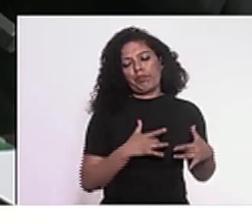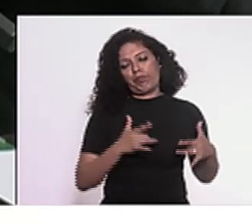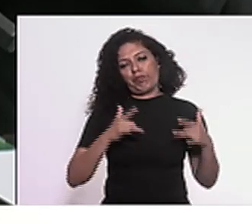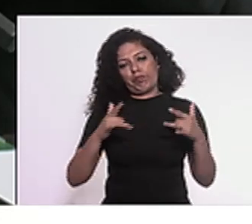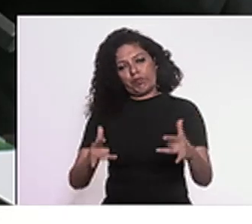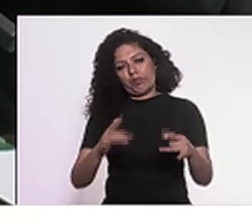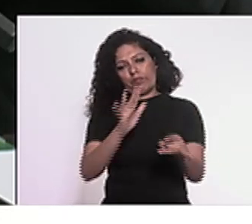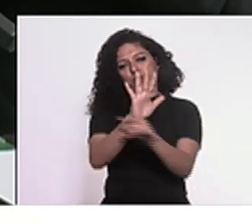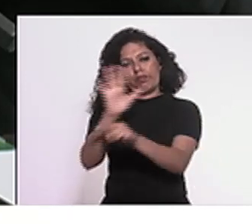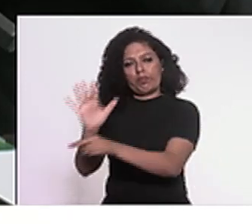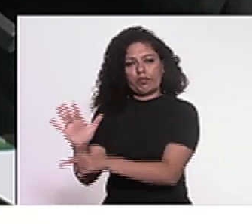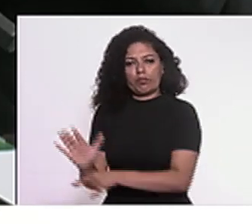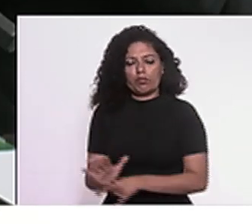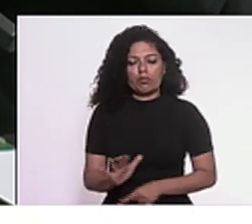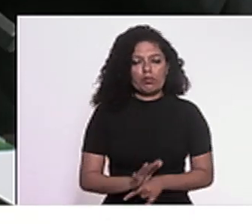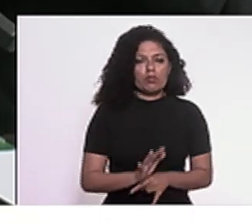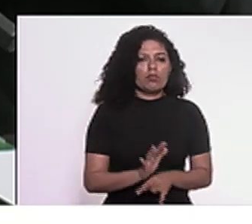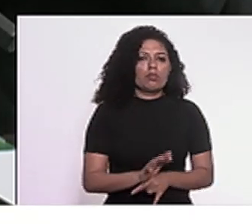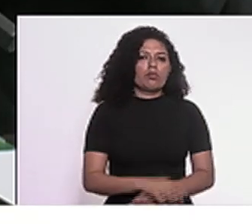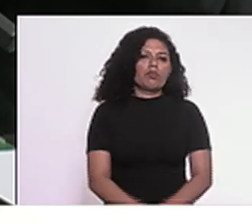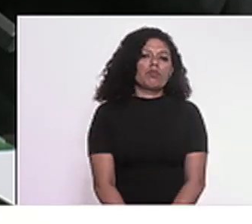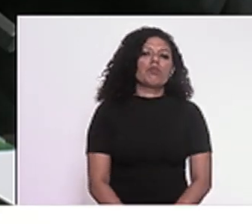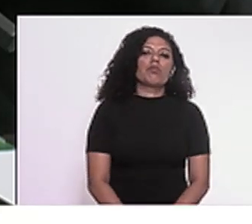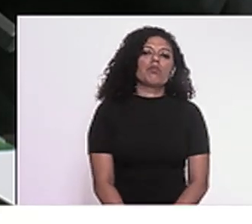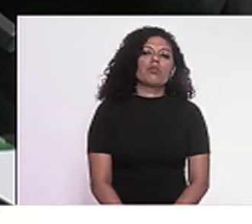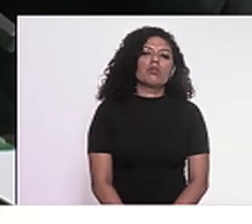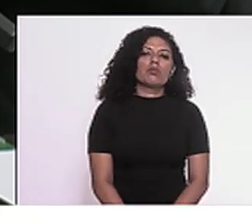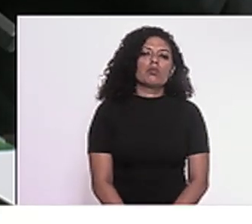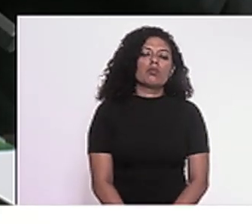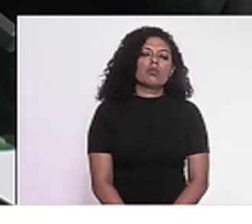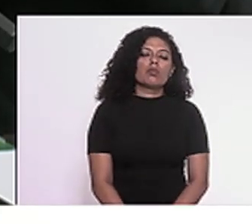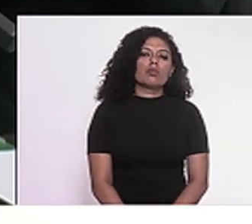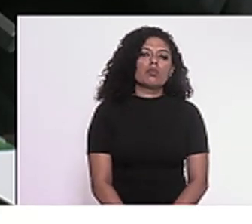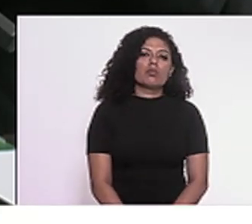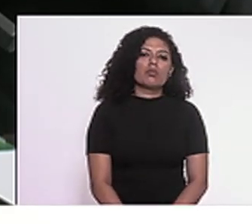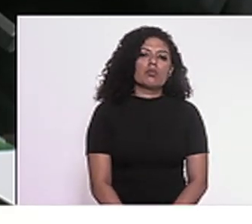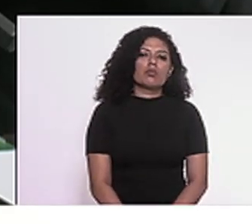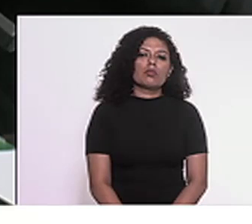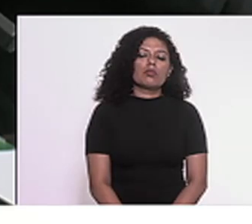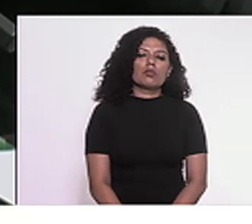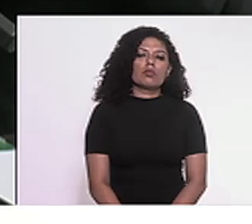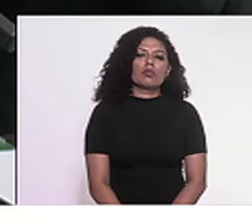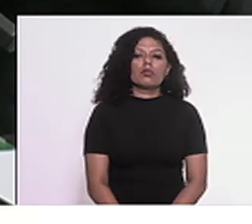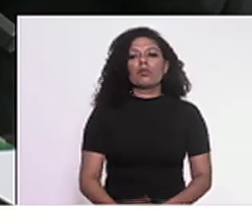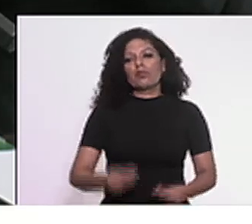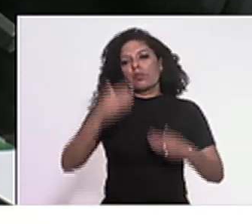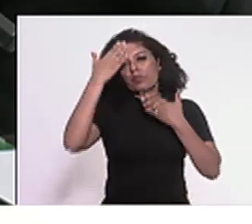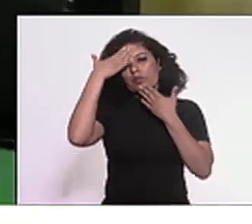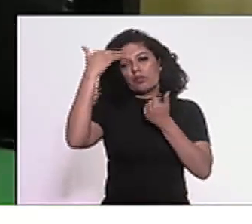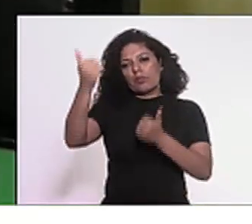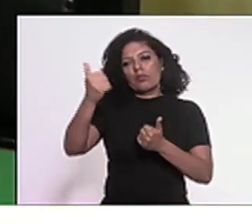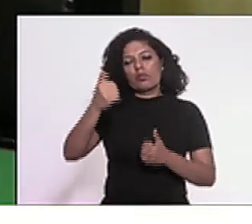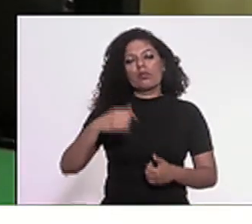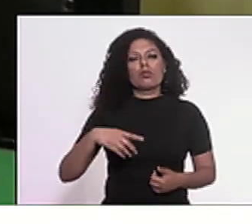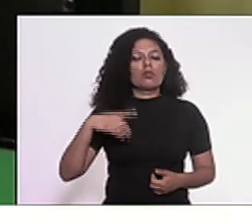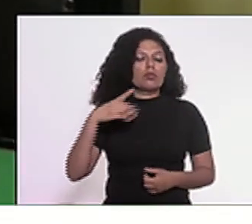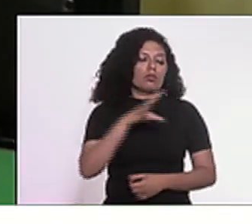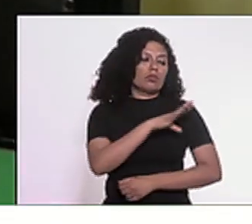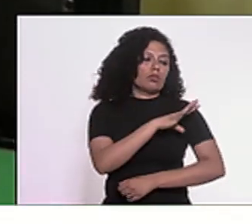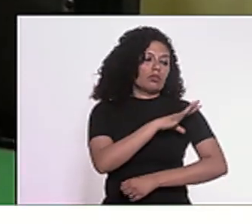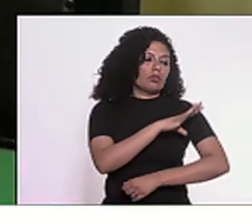abertas para dar satisfação ao público e a essa casa. Muito obrigado, Tenente Coronel Vitor.